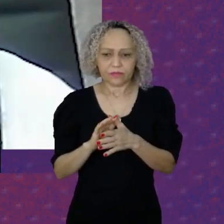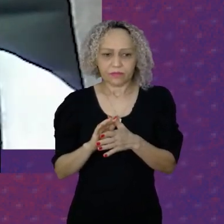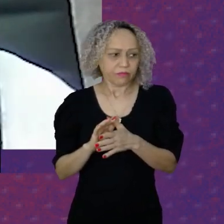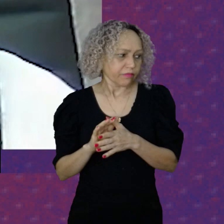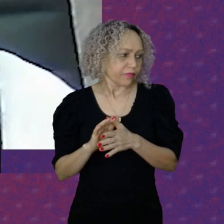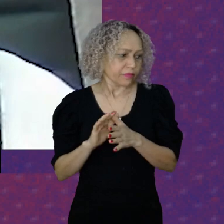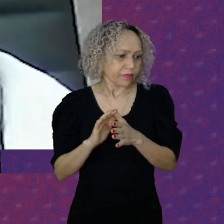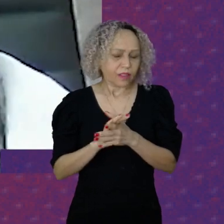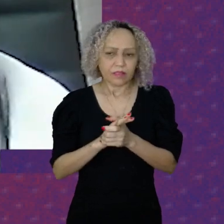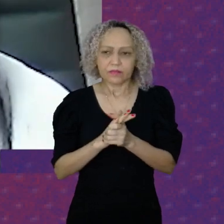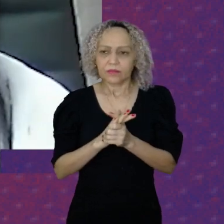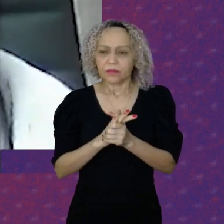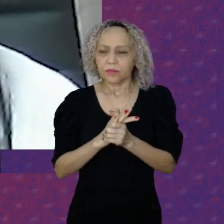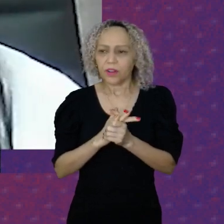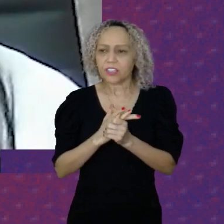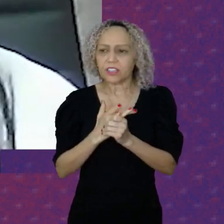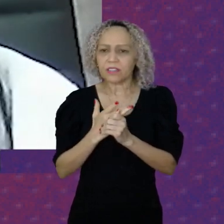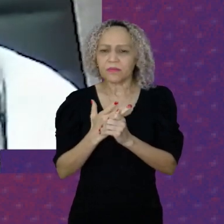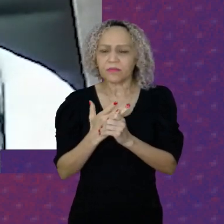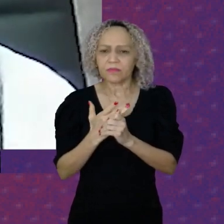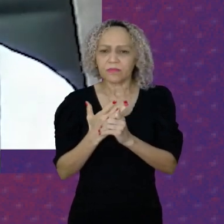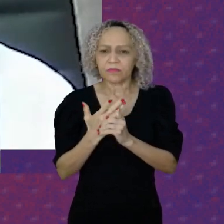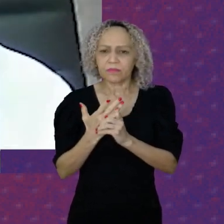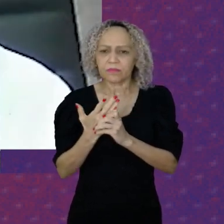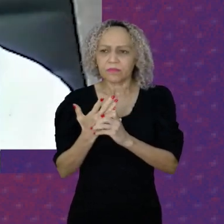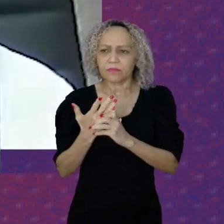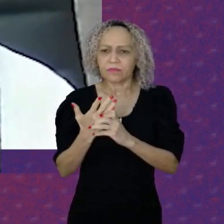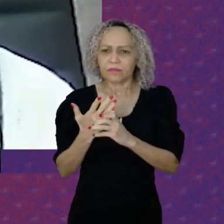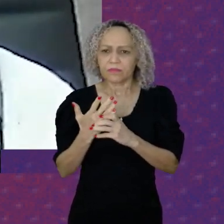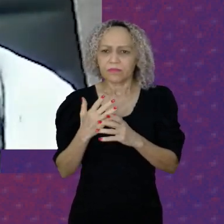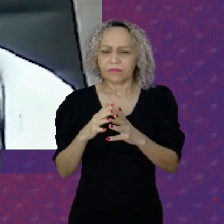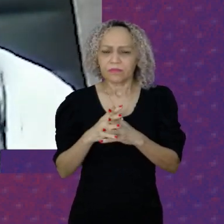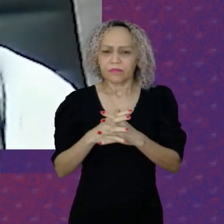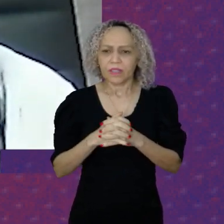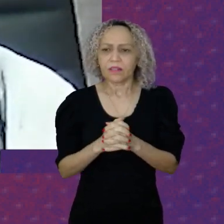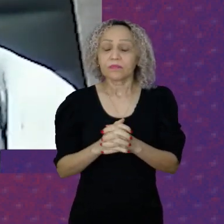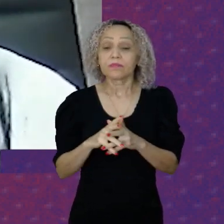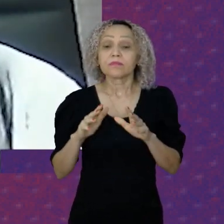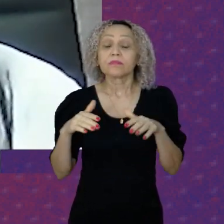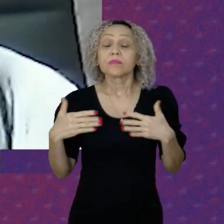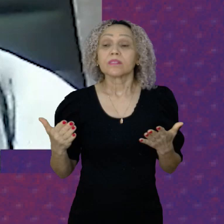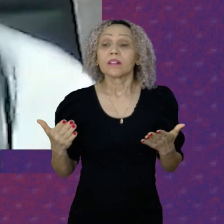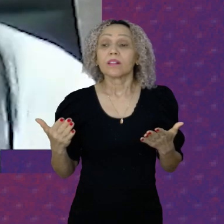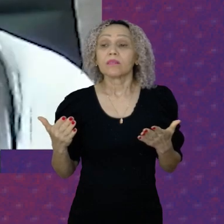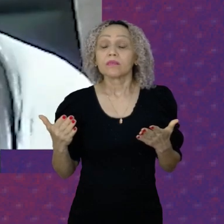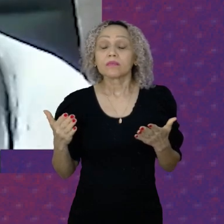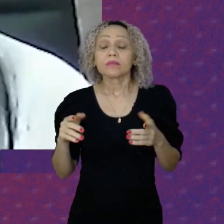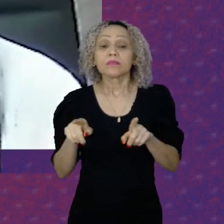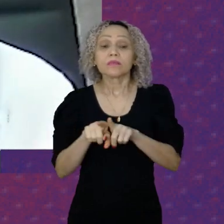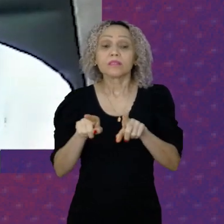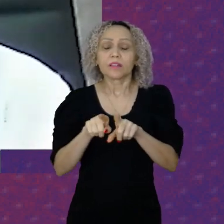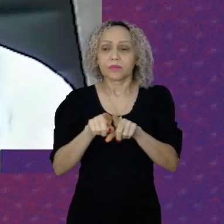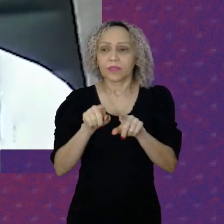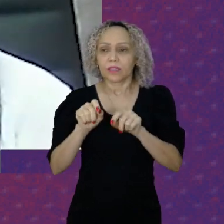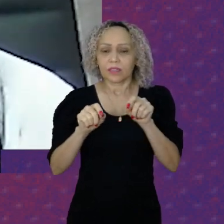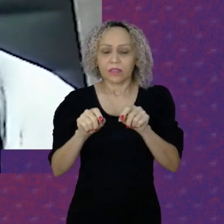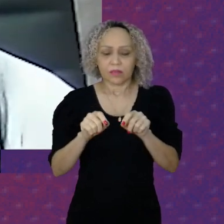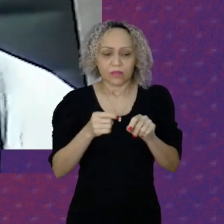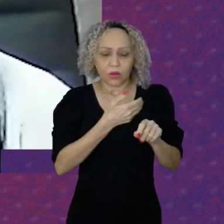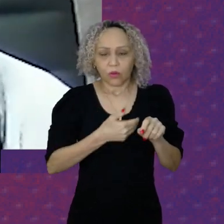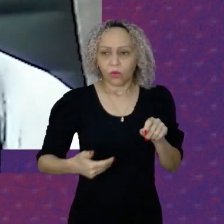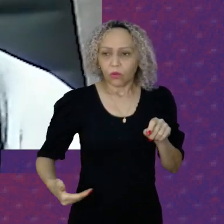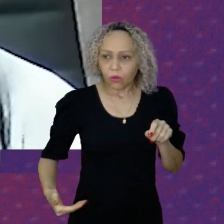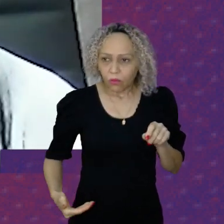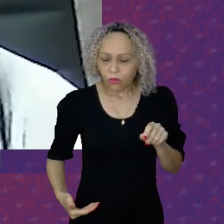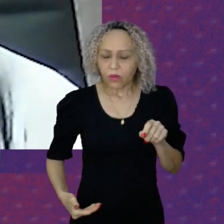não lembro se era 460 ou 260, alguma coisa nesse sentido. Pois bem, que entregamos 313 casas. E também, durante os governos, nós fizemos outros